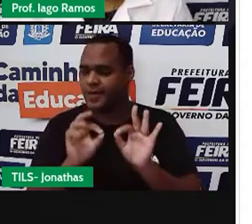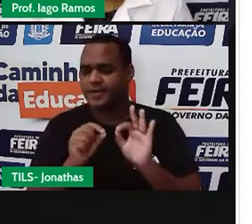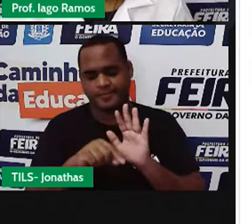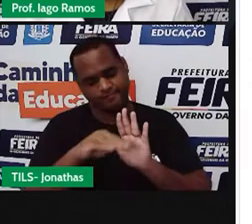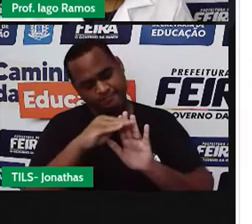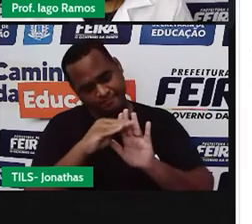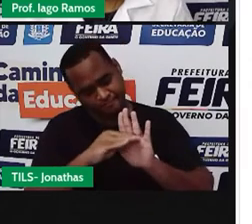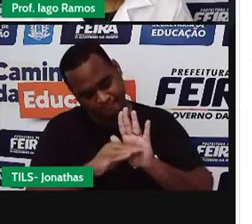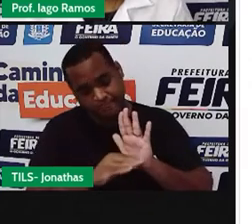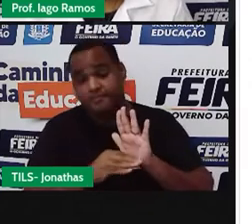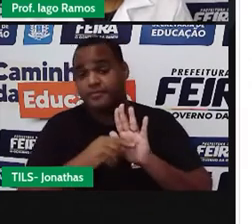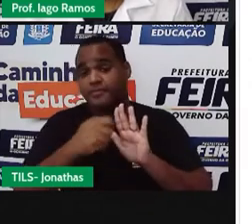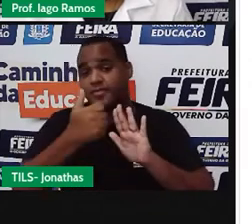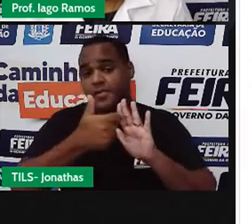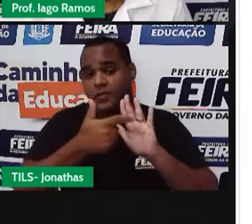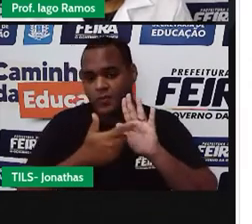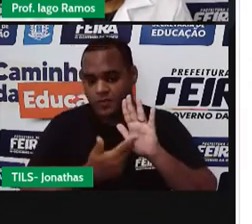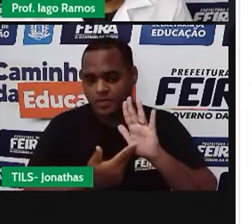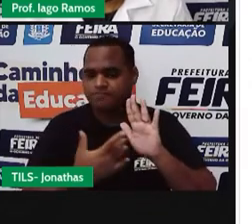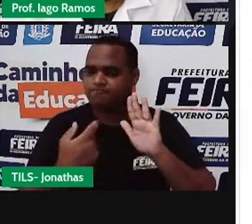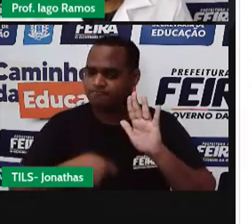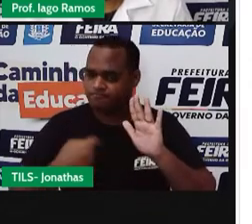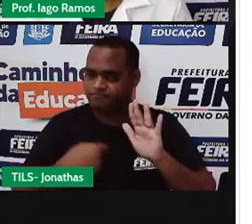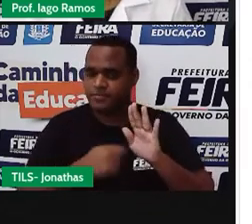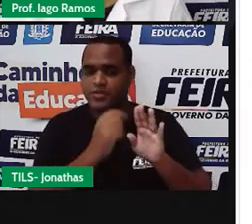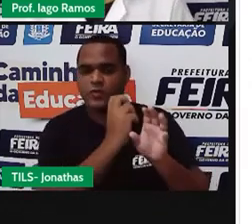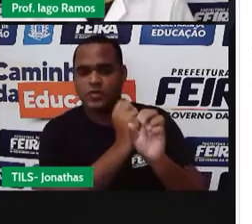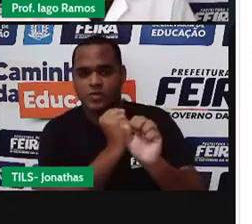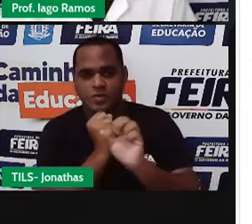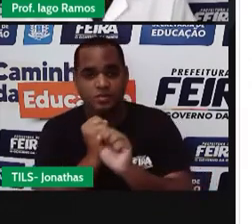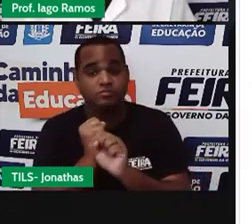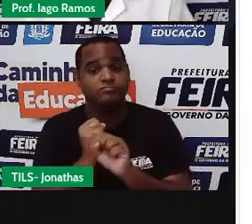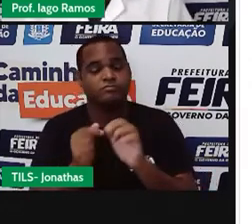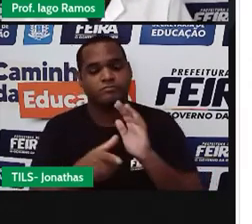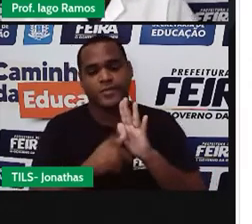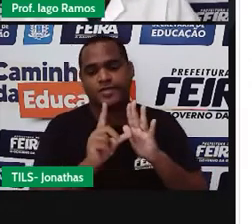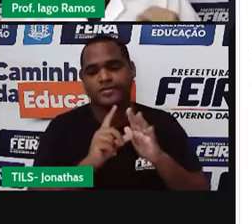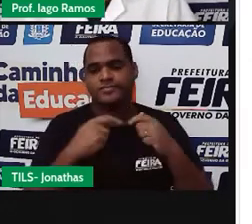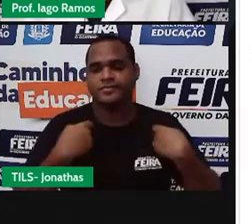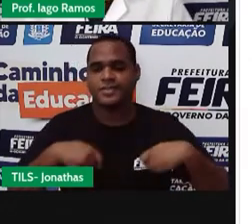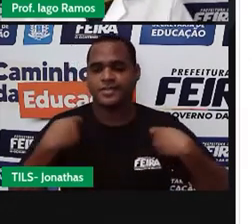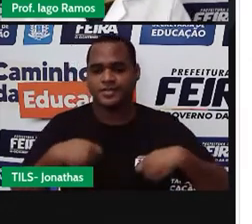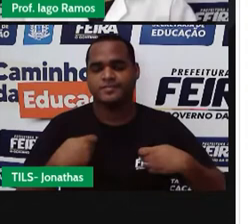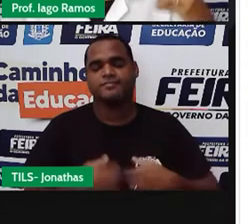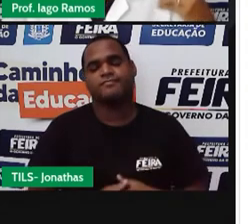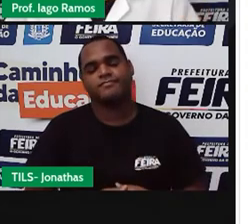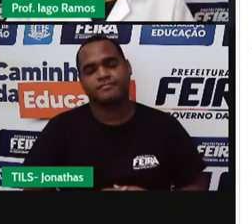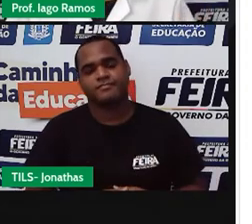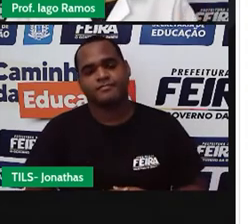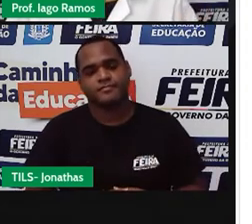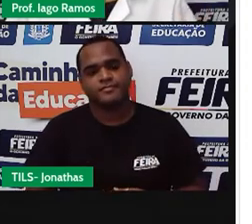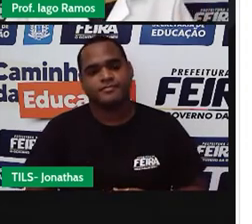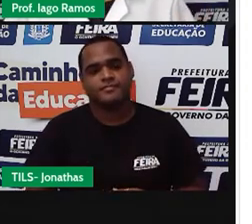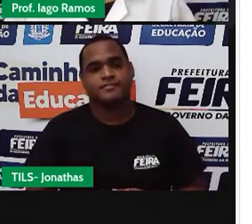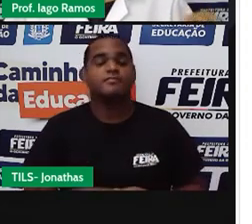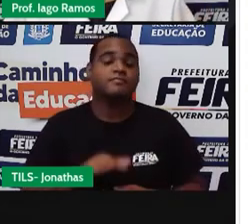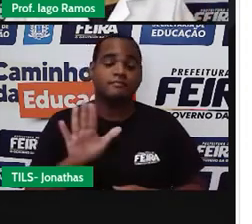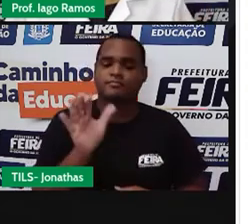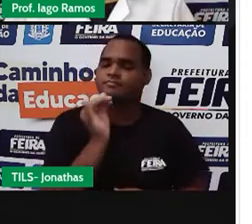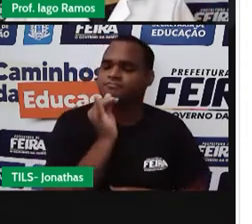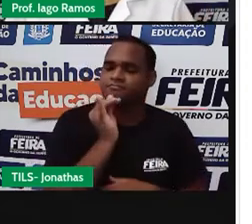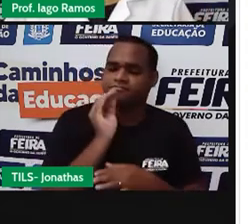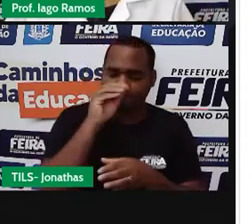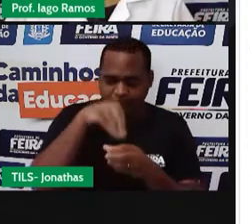ordem para fazer as contas é mas mesmo